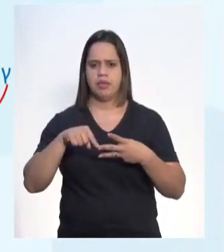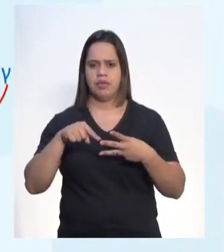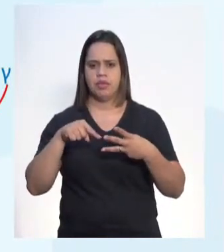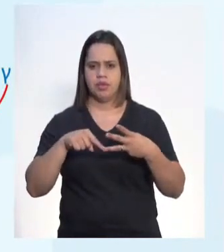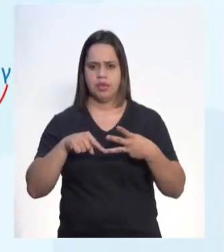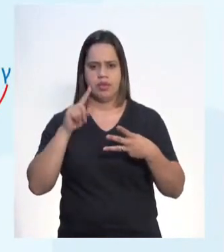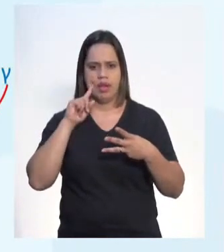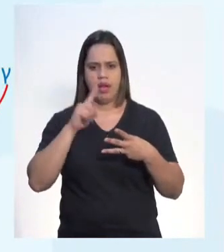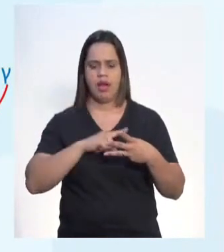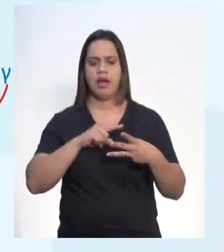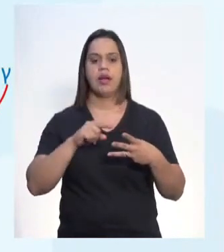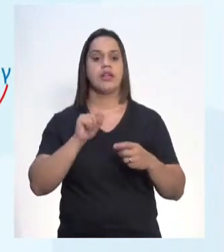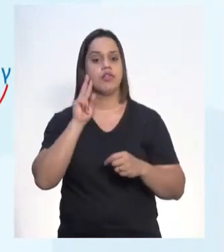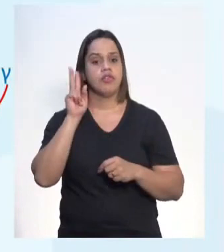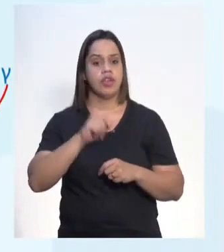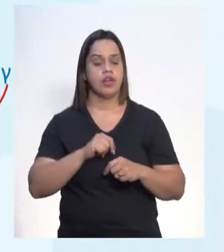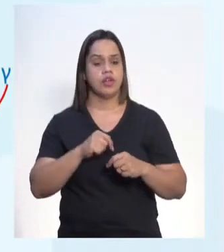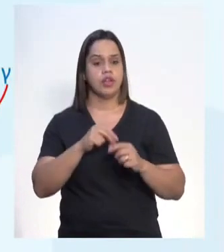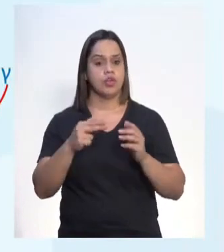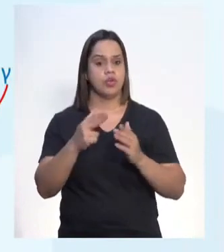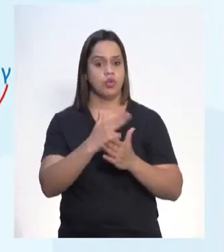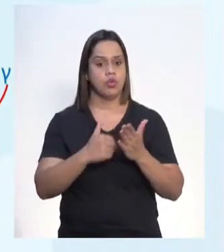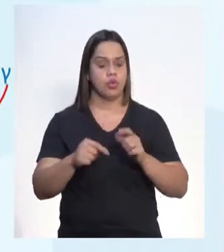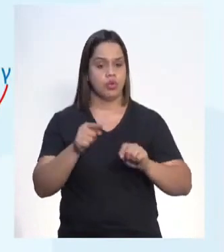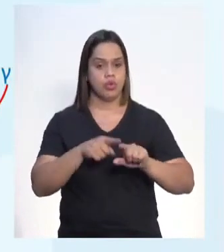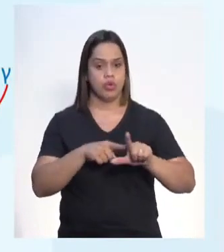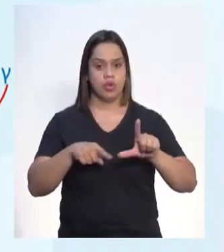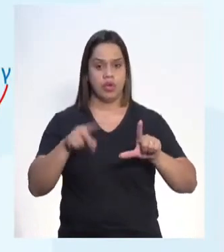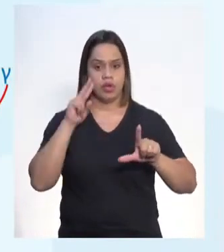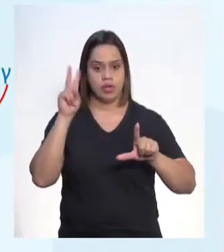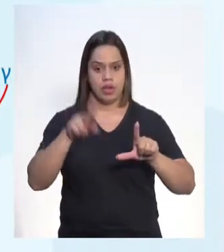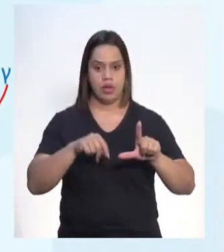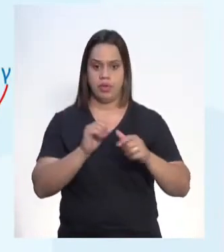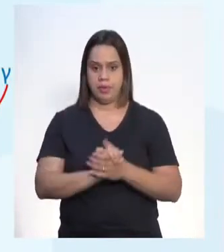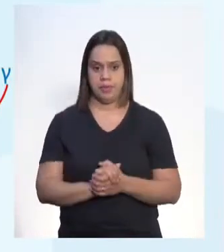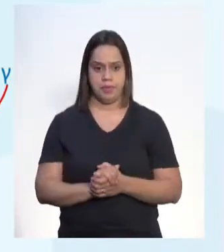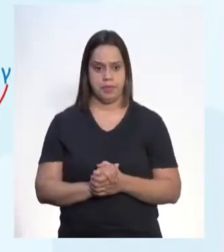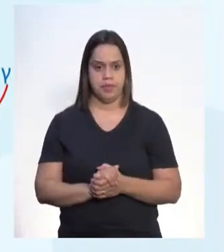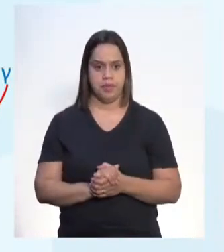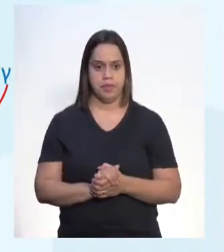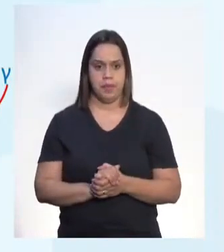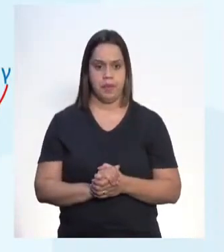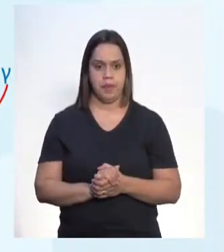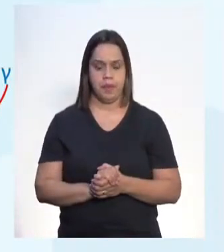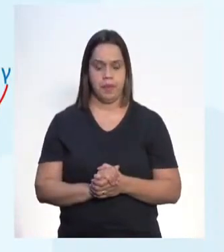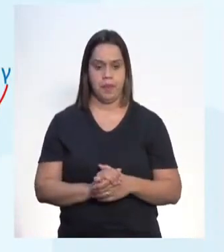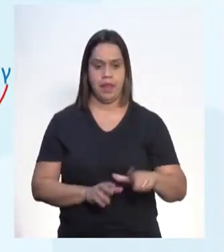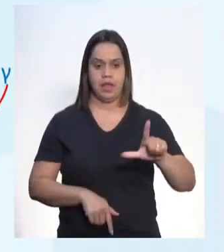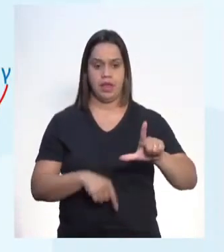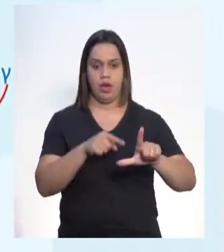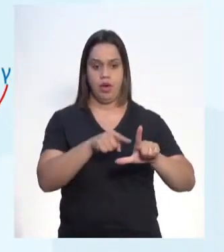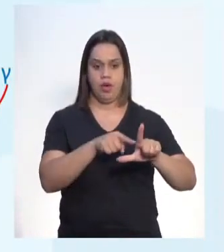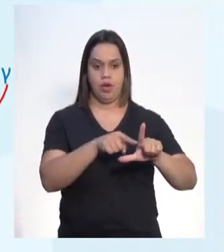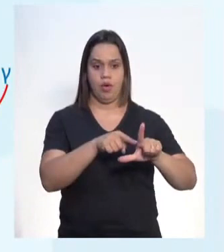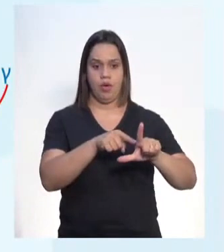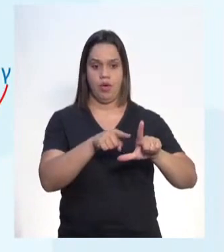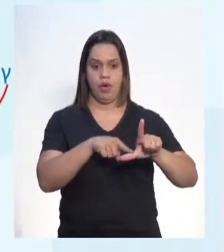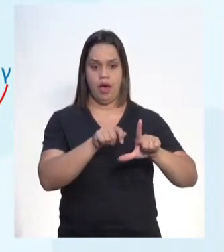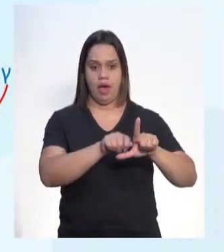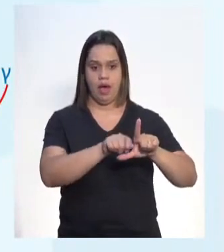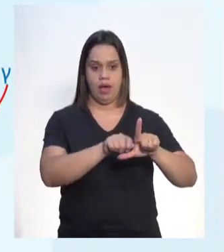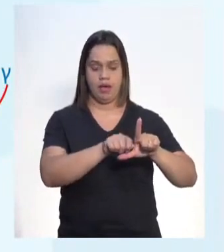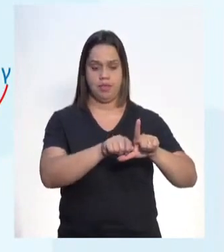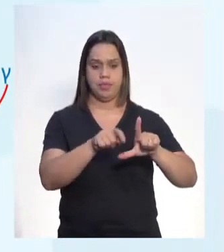o ângulo alfa, que está no vértice A, o ângulo beta, que está no